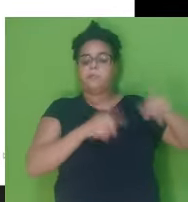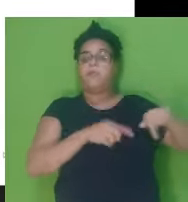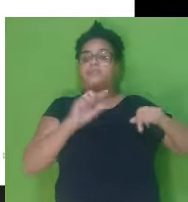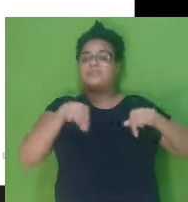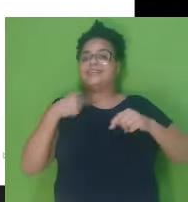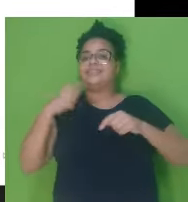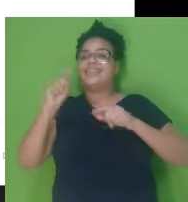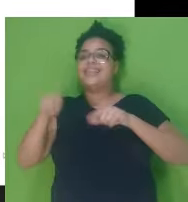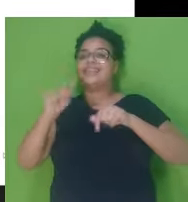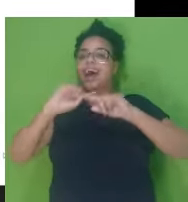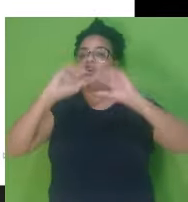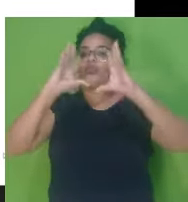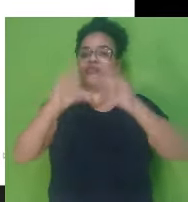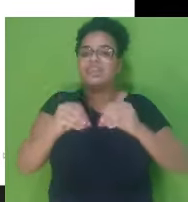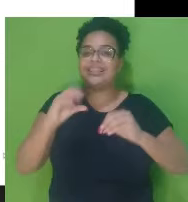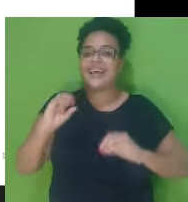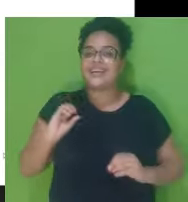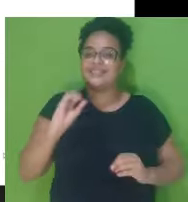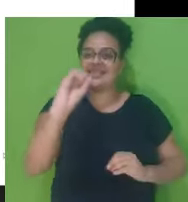o resultado dá 0.